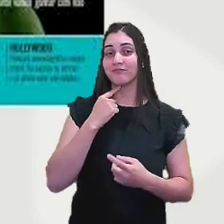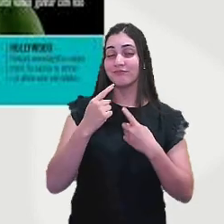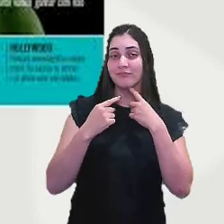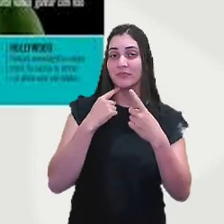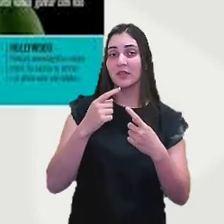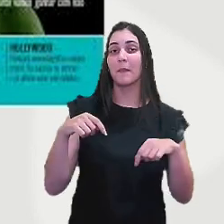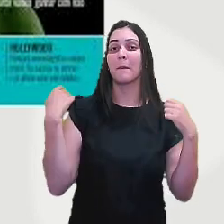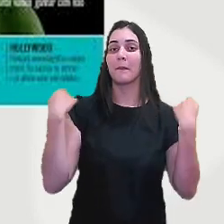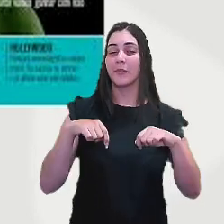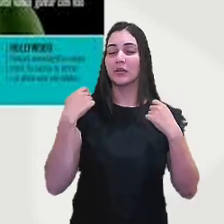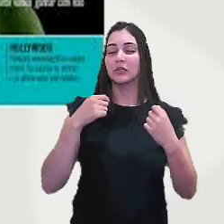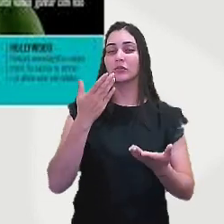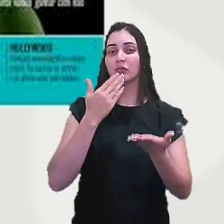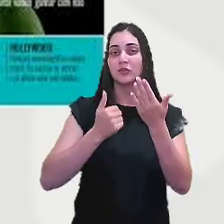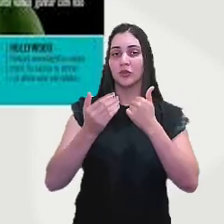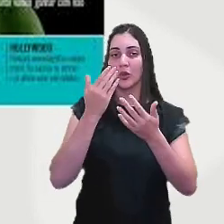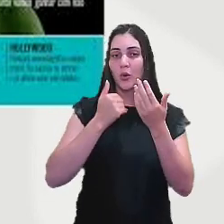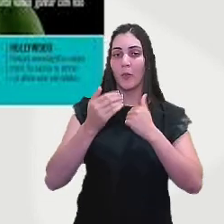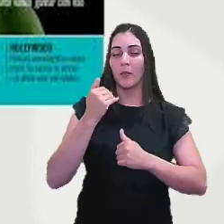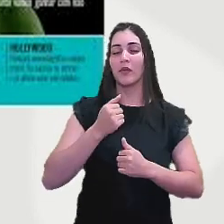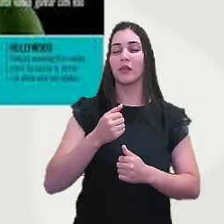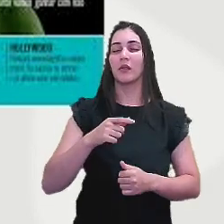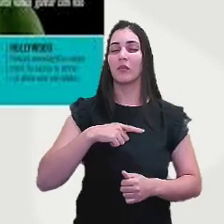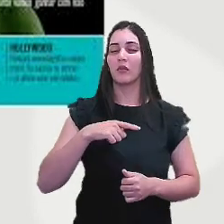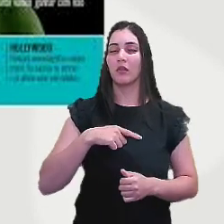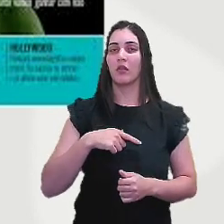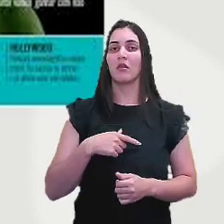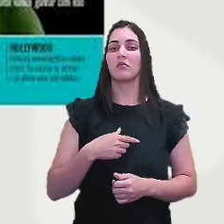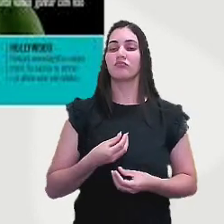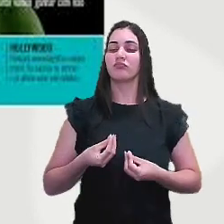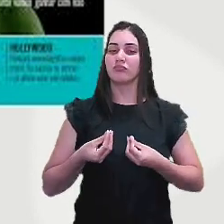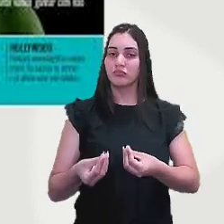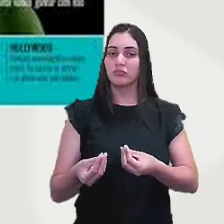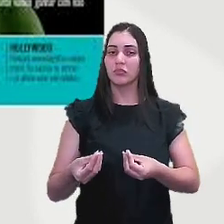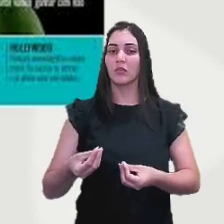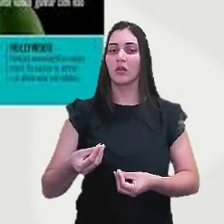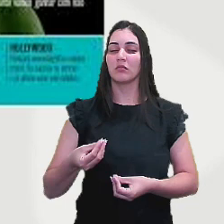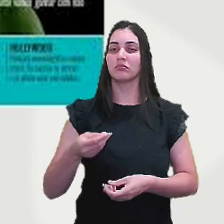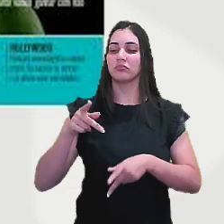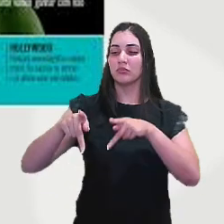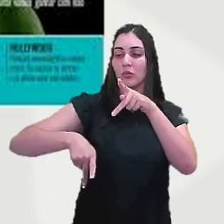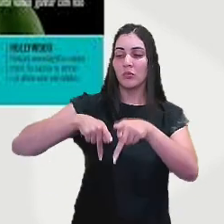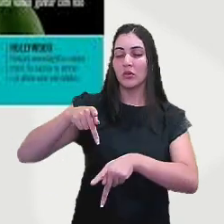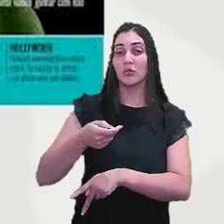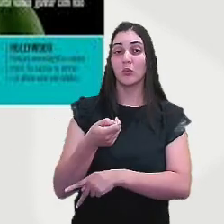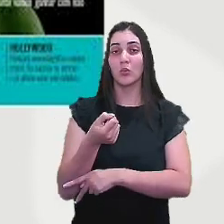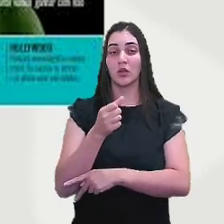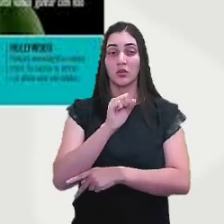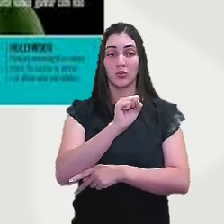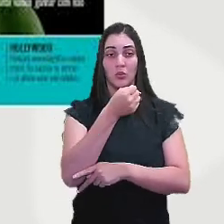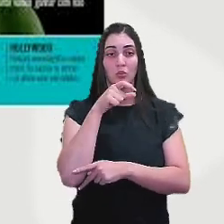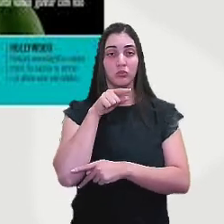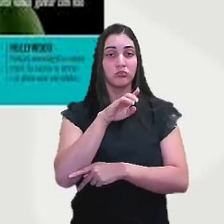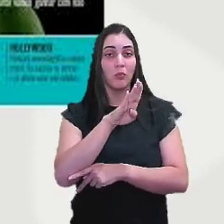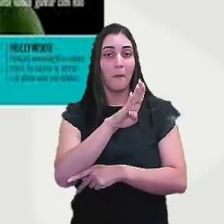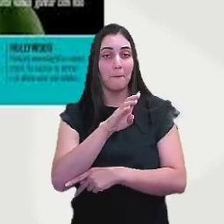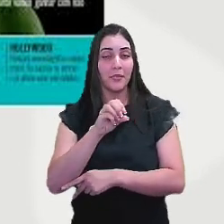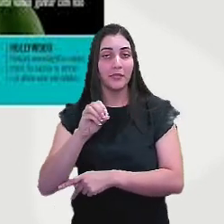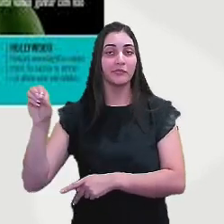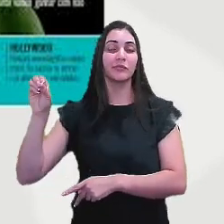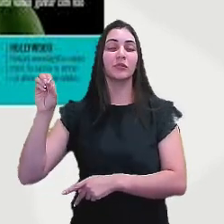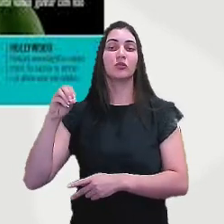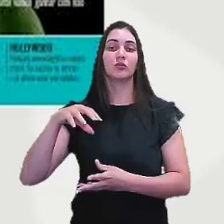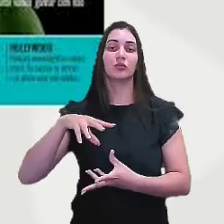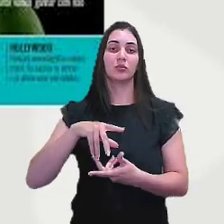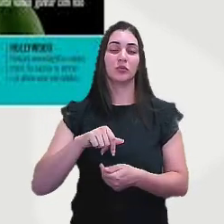alimentos para sustentar essa população de quase 8 bilhões de habitantes no mundo. A gente sabe que o problema da